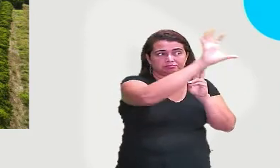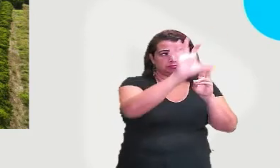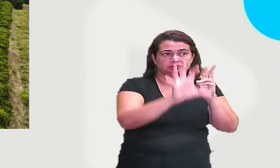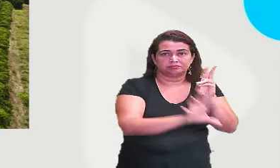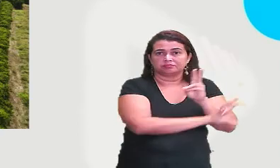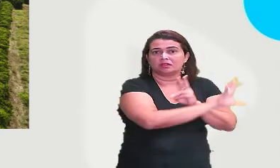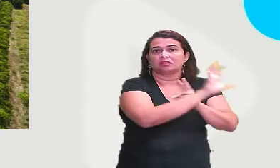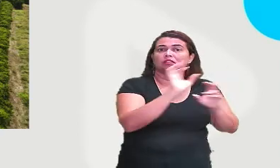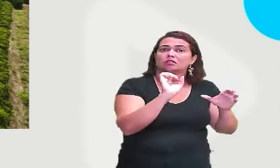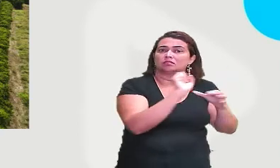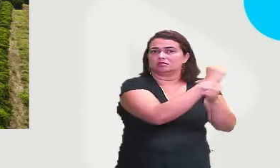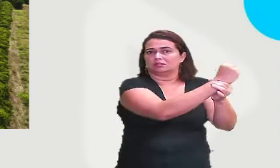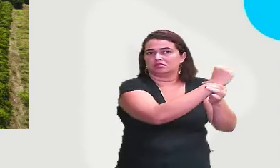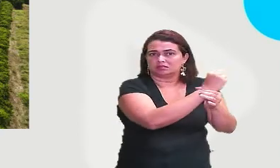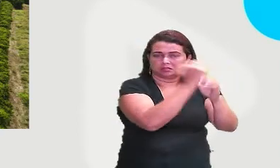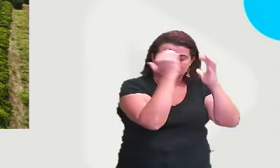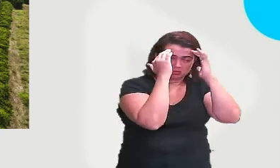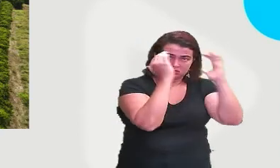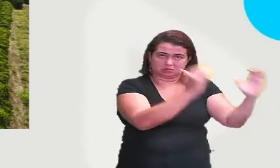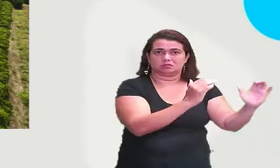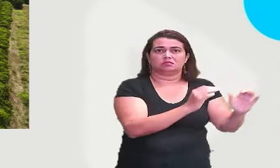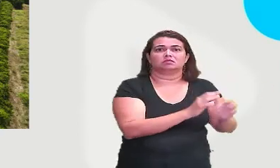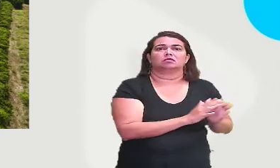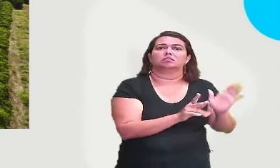das zonas rurais, tá?